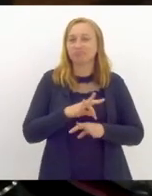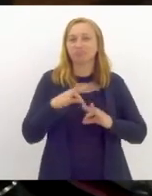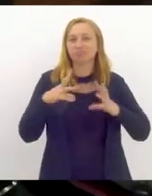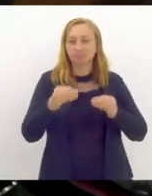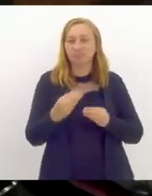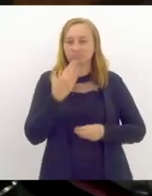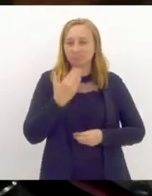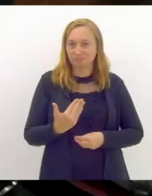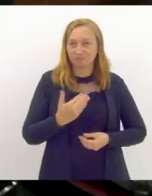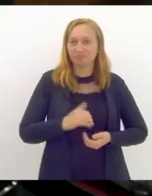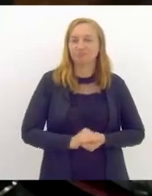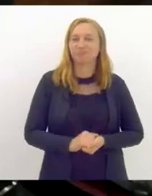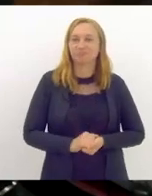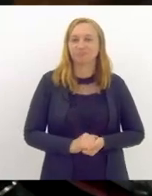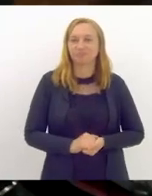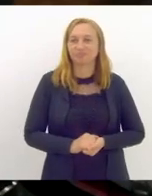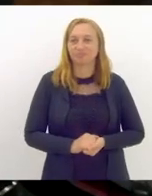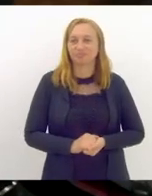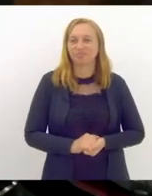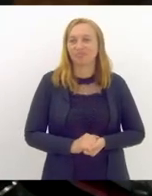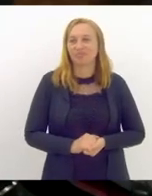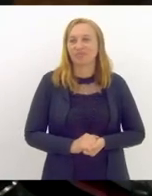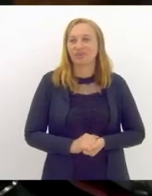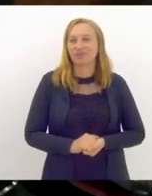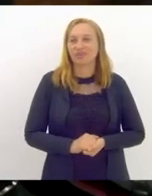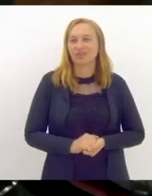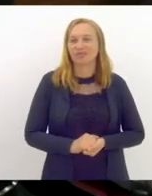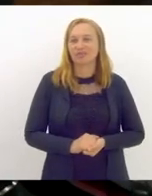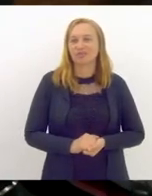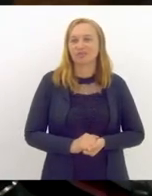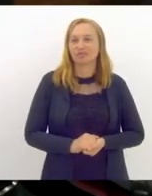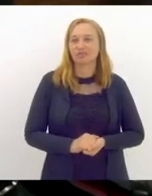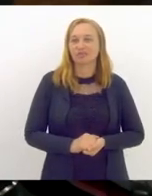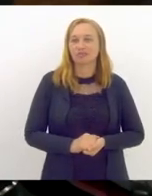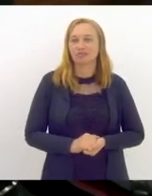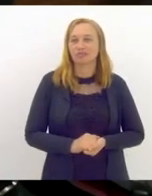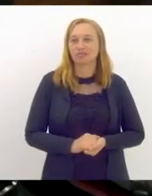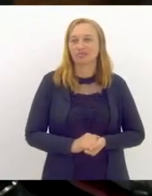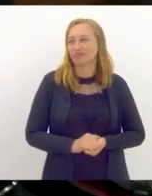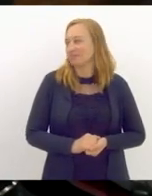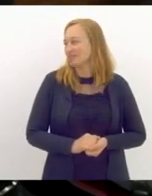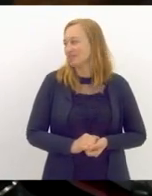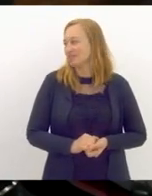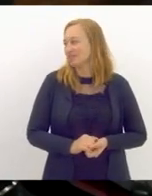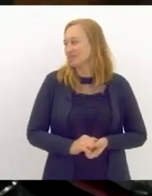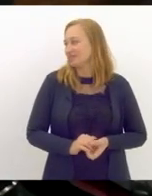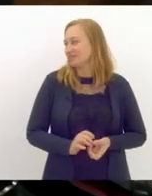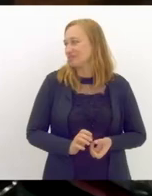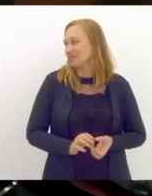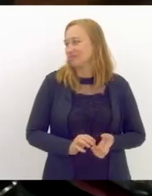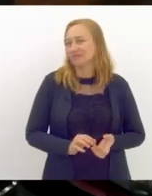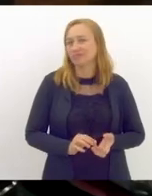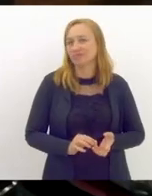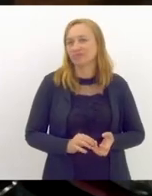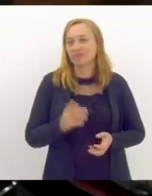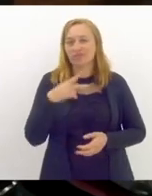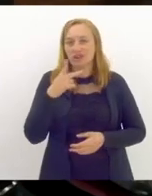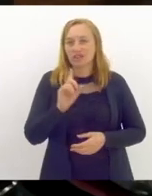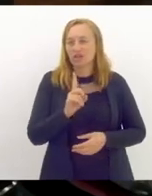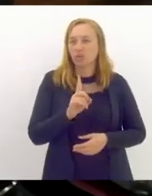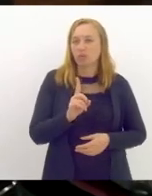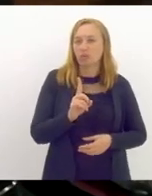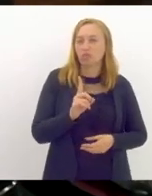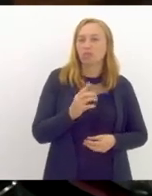literalmente tudo que me pediram né então enfim o meu objetivo aqui e aí falo não como